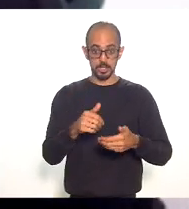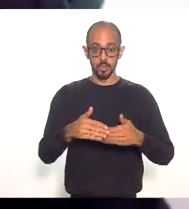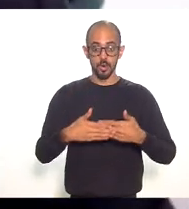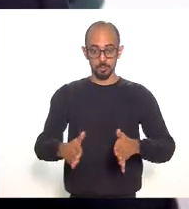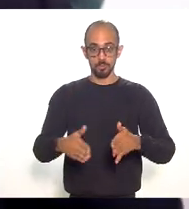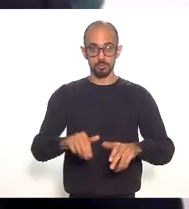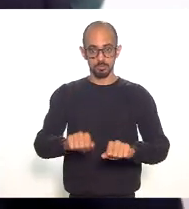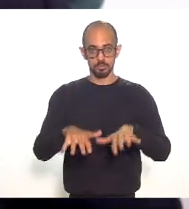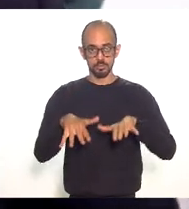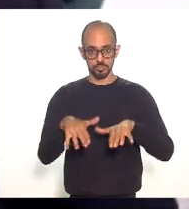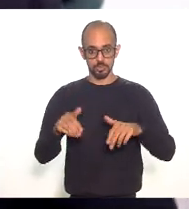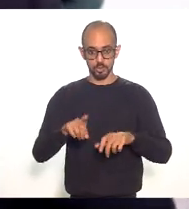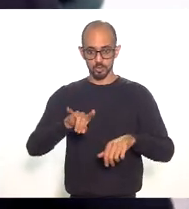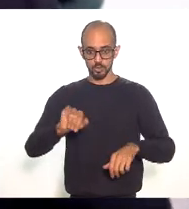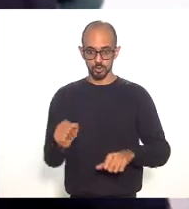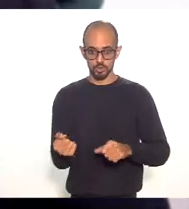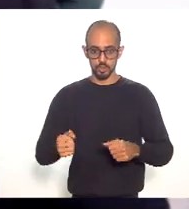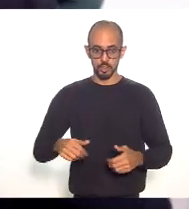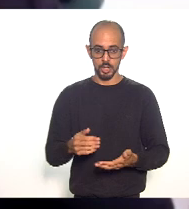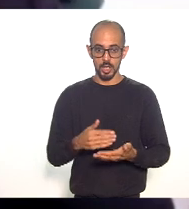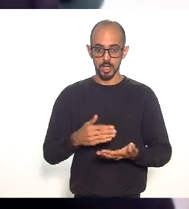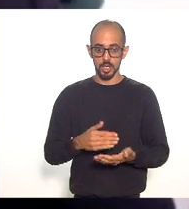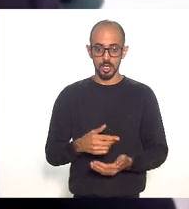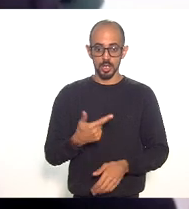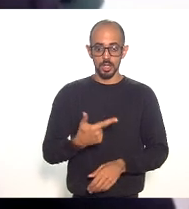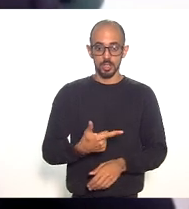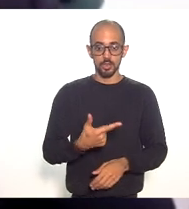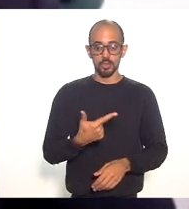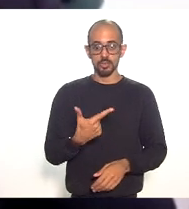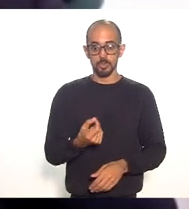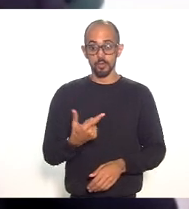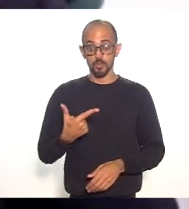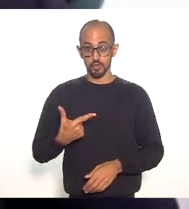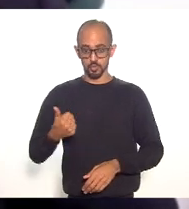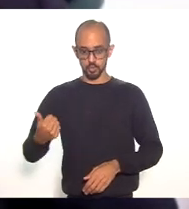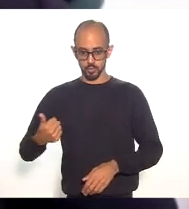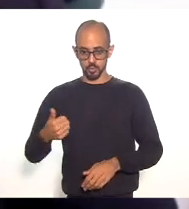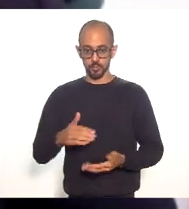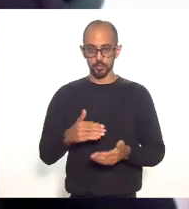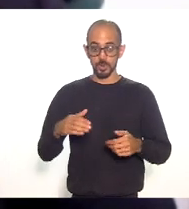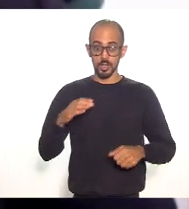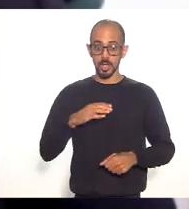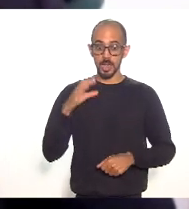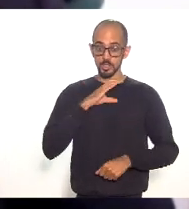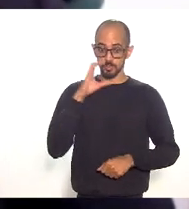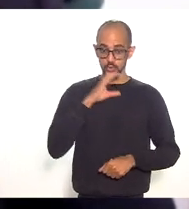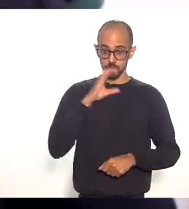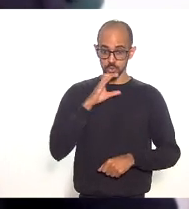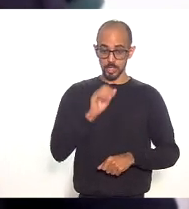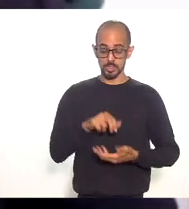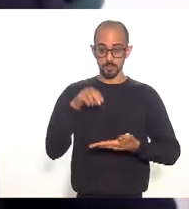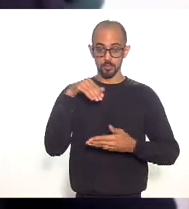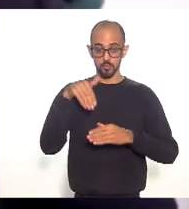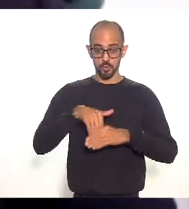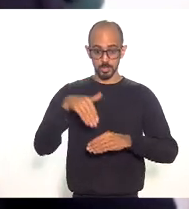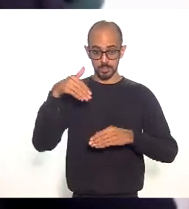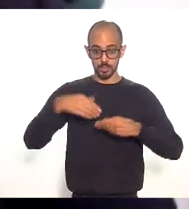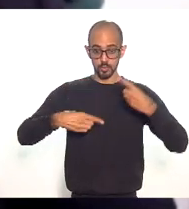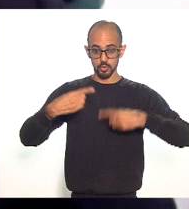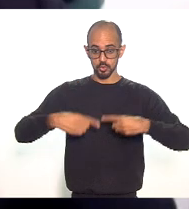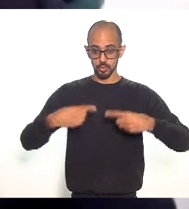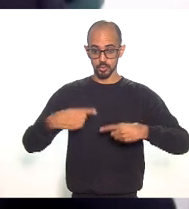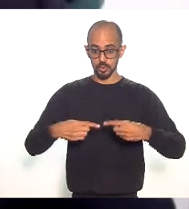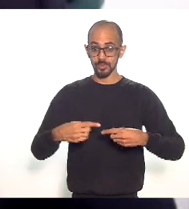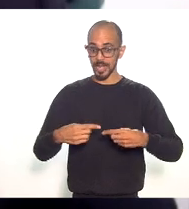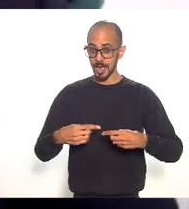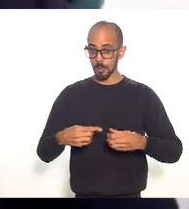sessão extraordinária do dia 20 de abril de 2021. Em regime de urgência, em votação e discussão